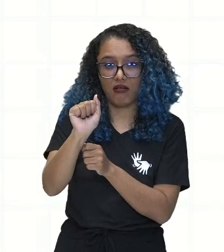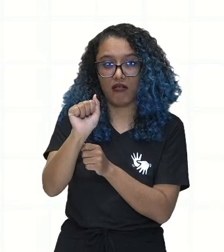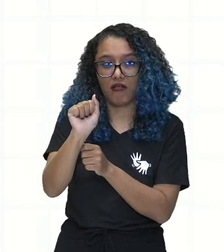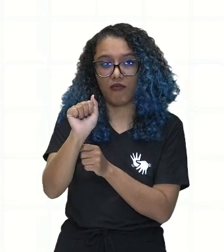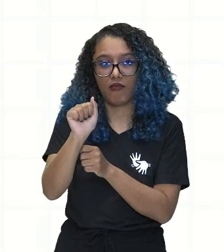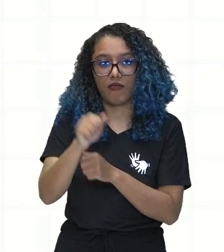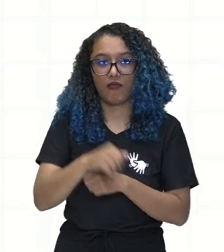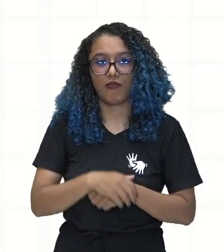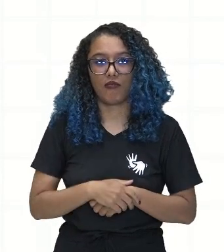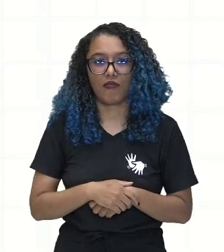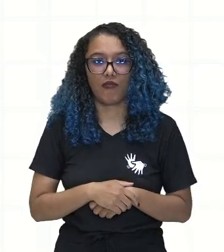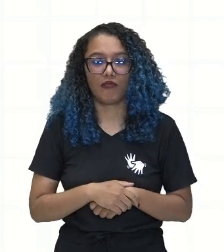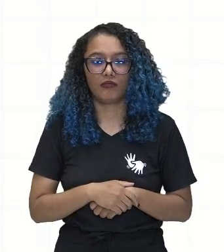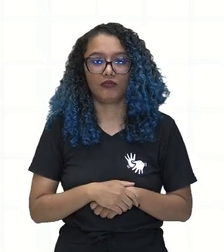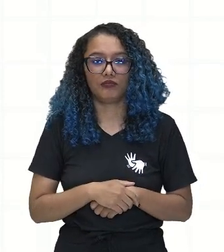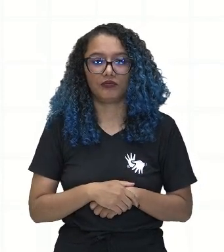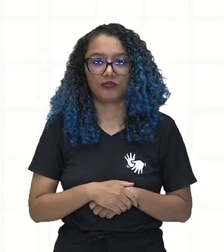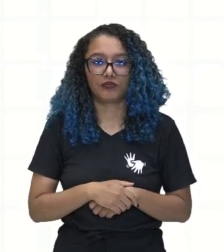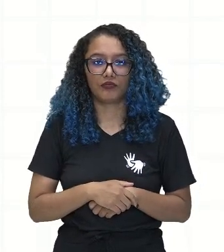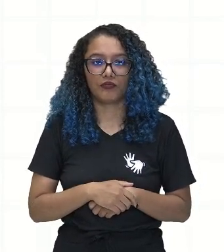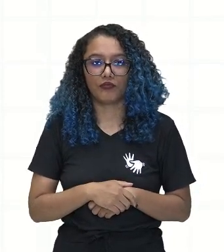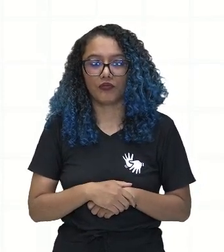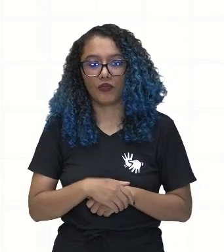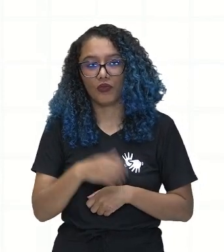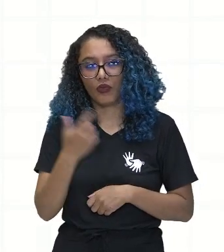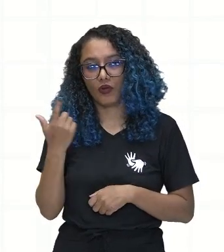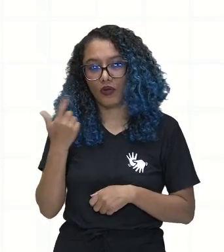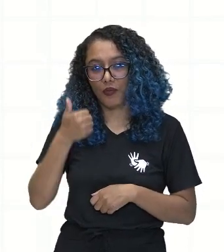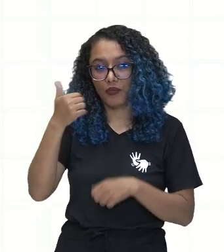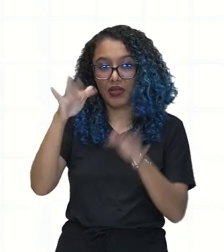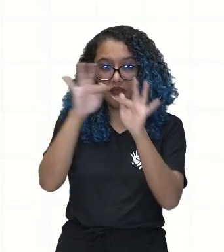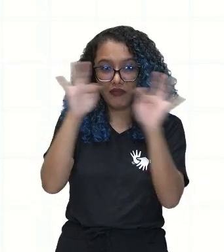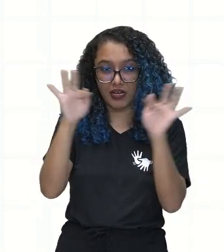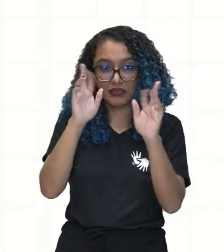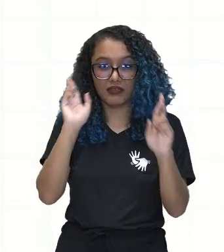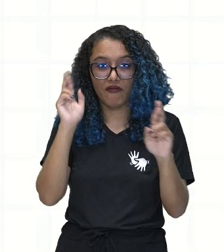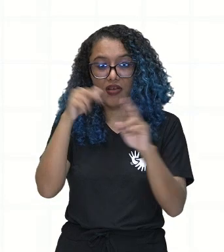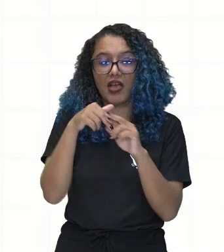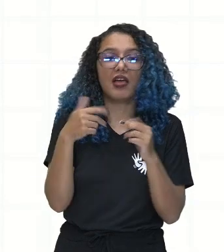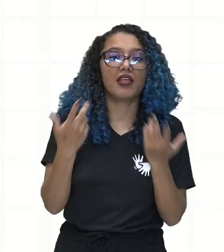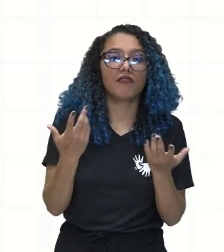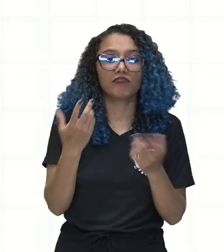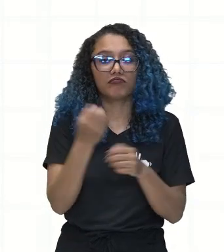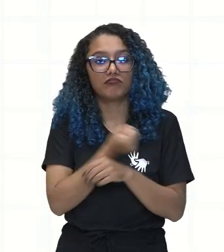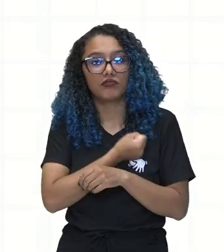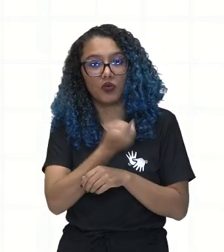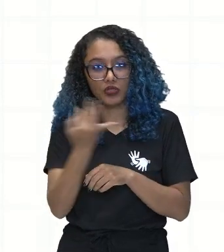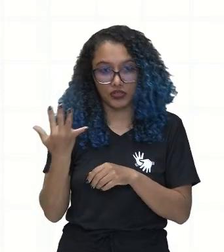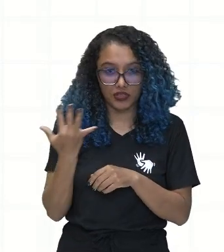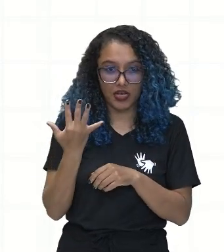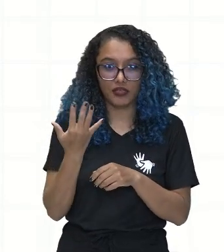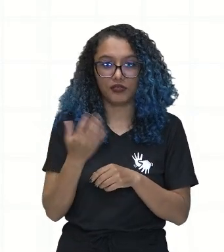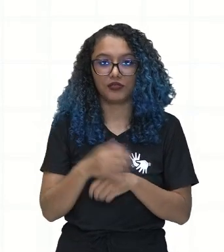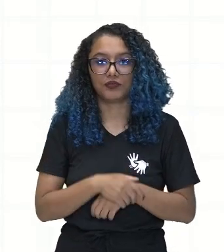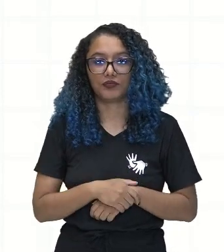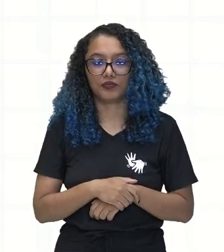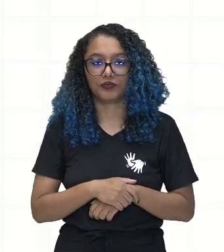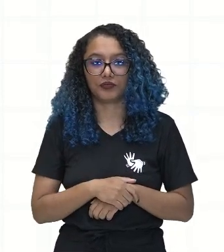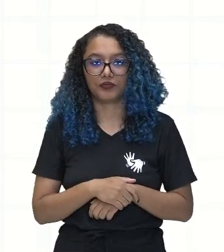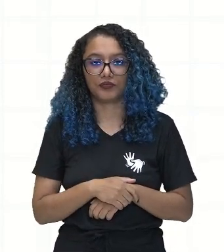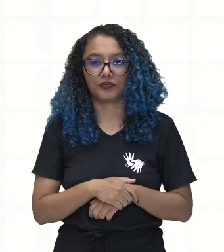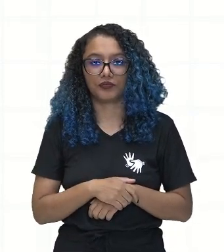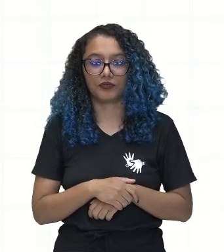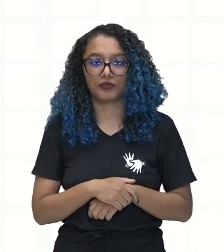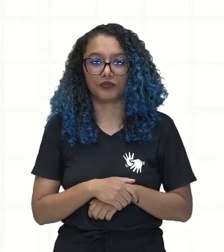o litro, masculino. Meio, numeral. inteiro, meio. Ok?